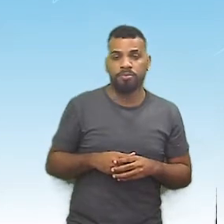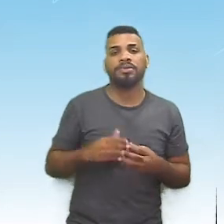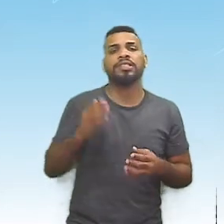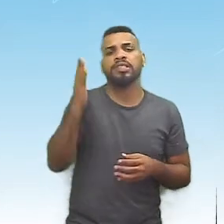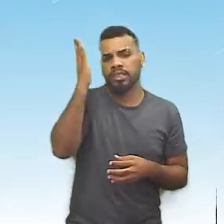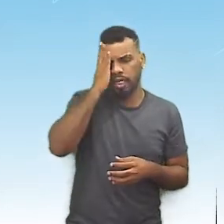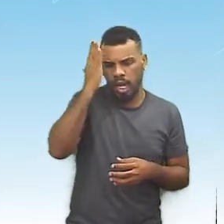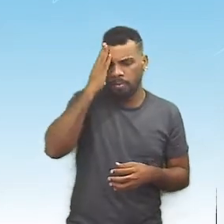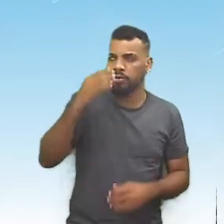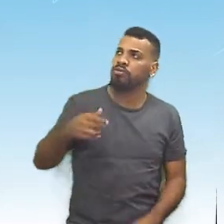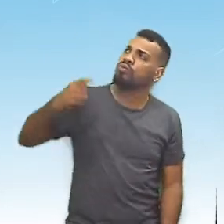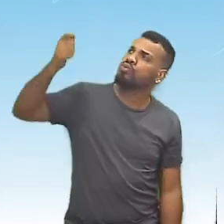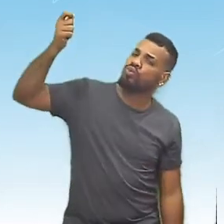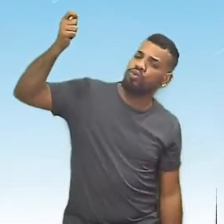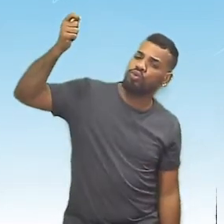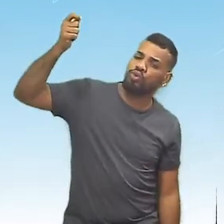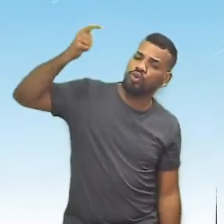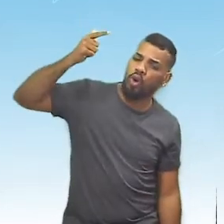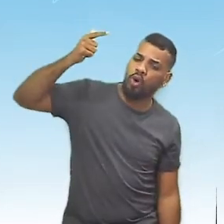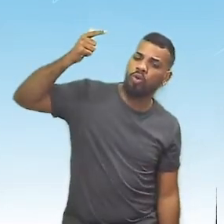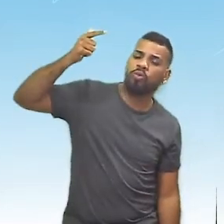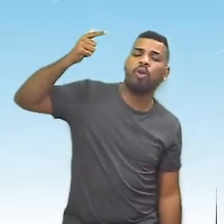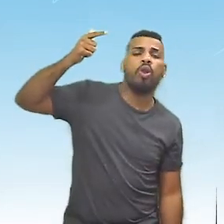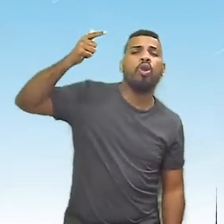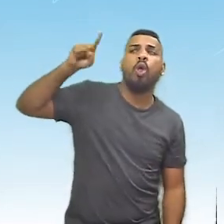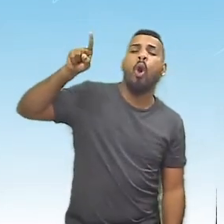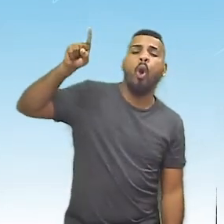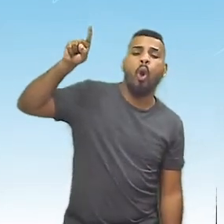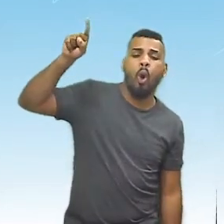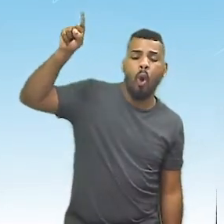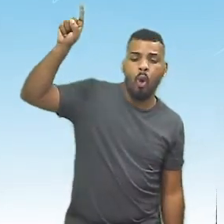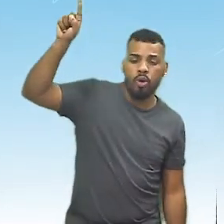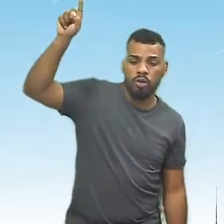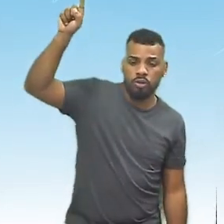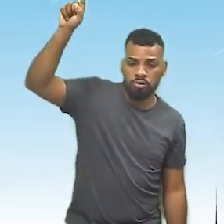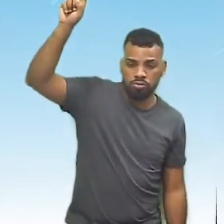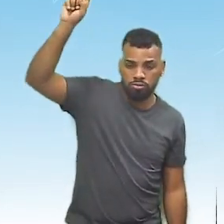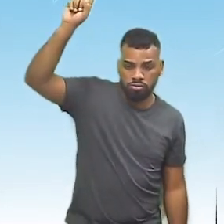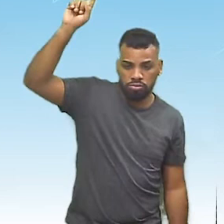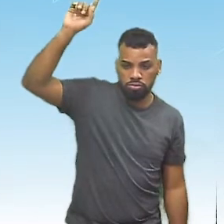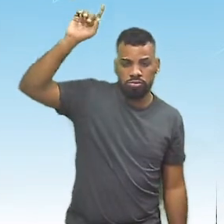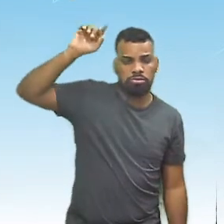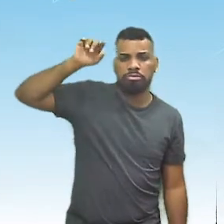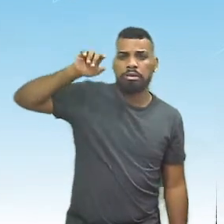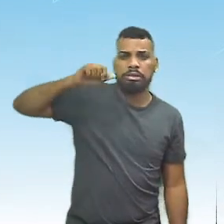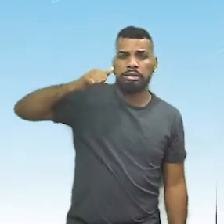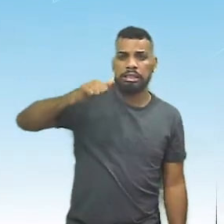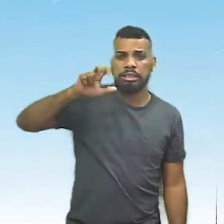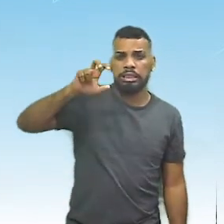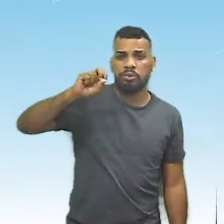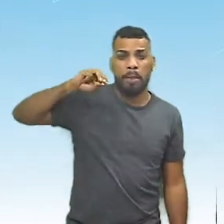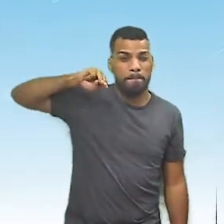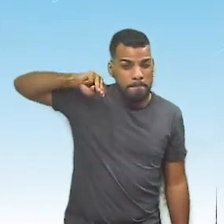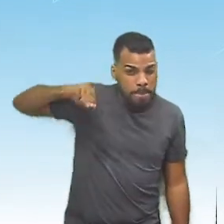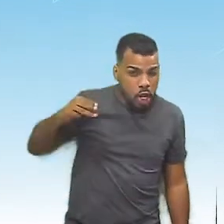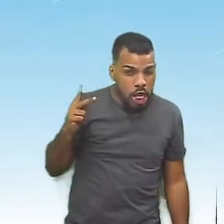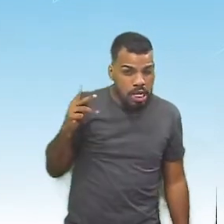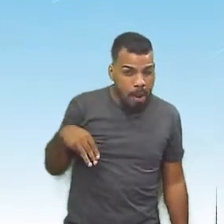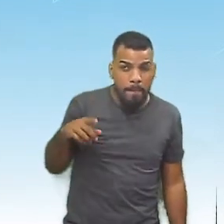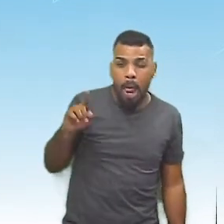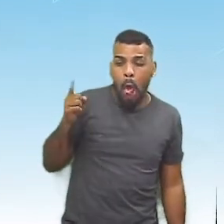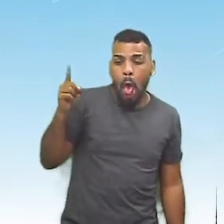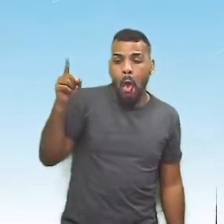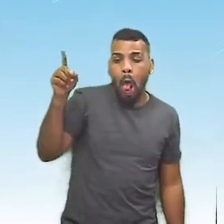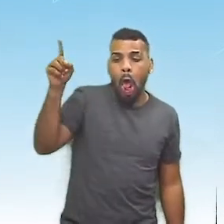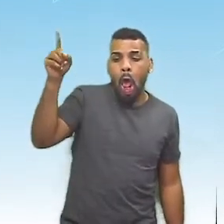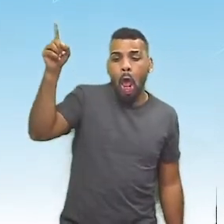Sol ele está ali, bem longe, a cerca de 150 milhões de quilômetros da Terra. Mas mesmo assim, seu